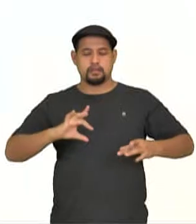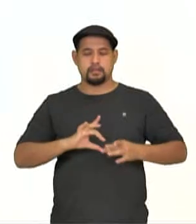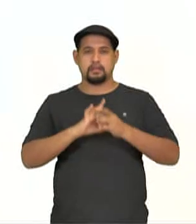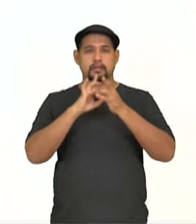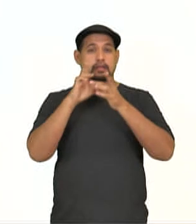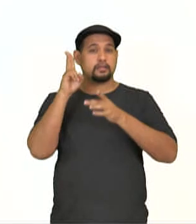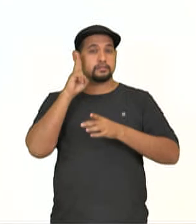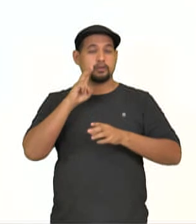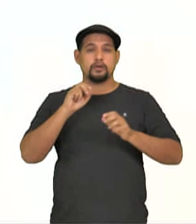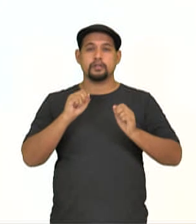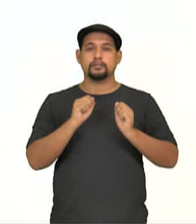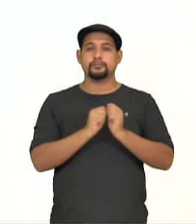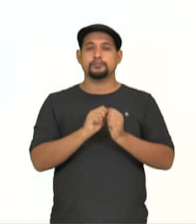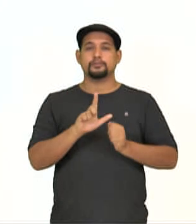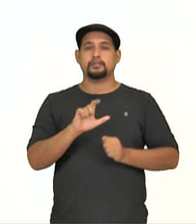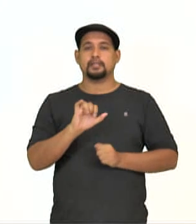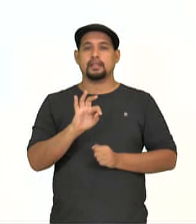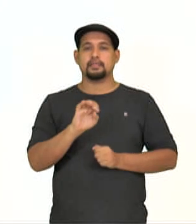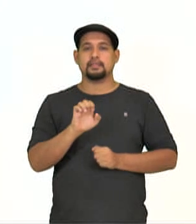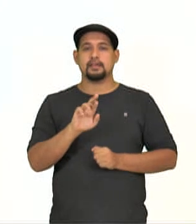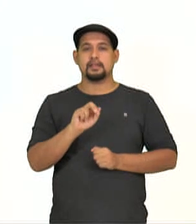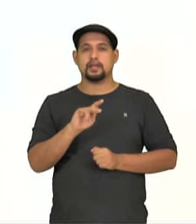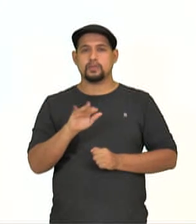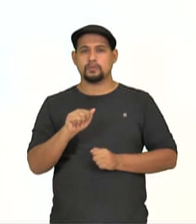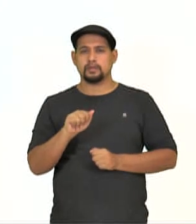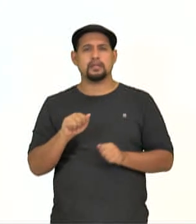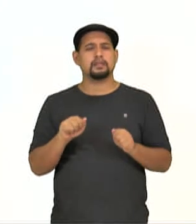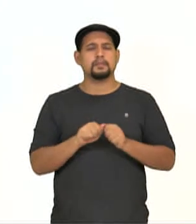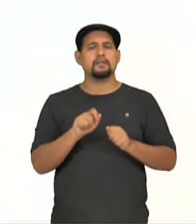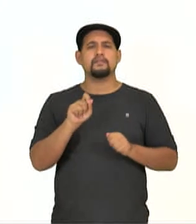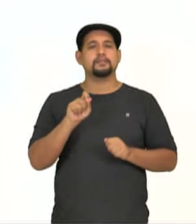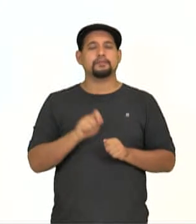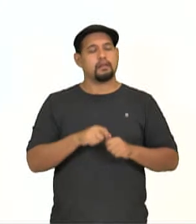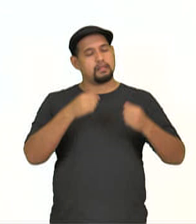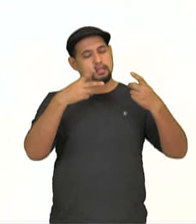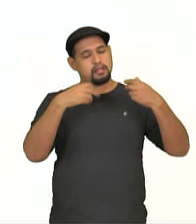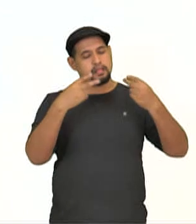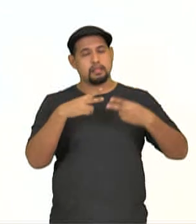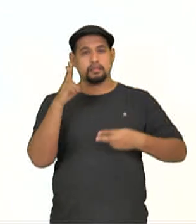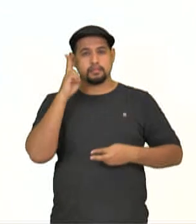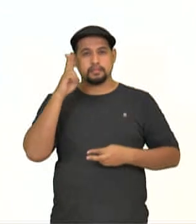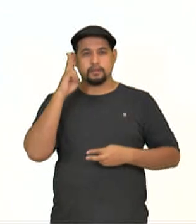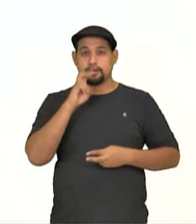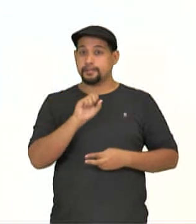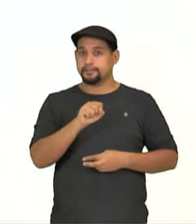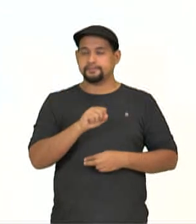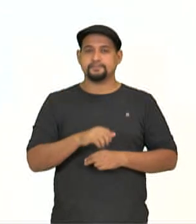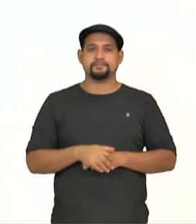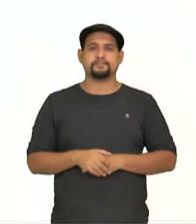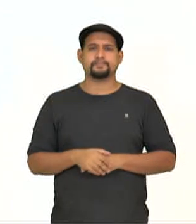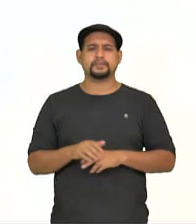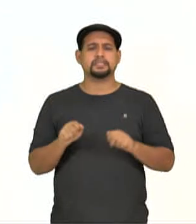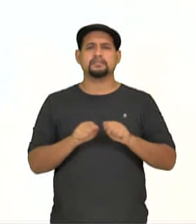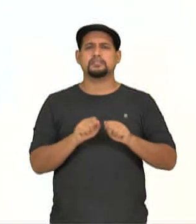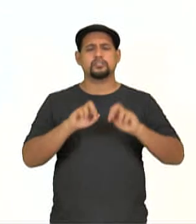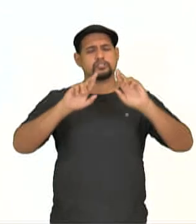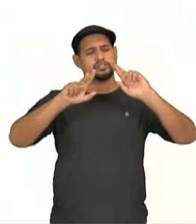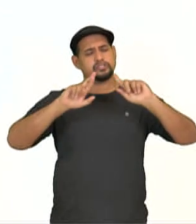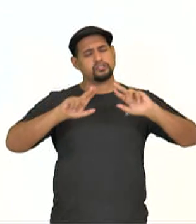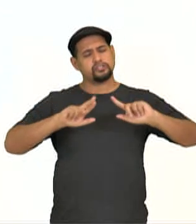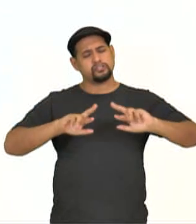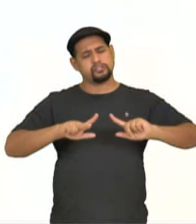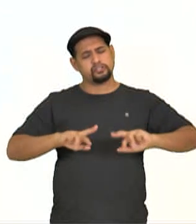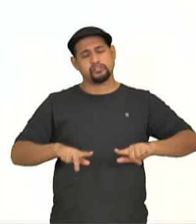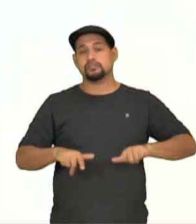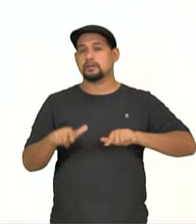com a literatura. Assim, ele produziu a narrativa histórica. Ele produziu diversas obras